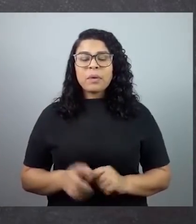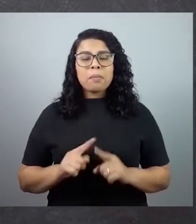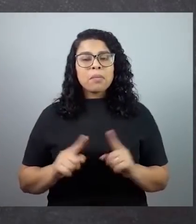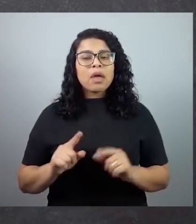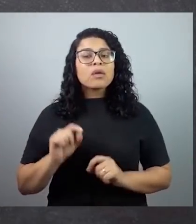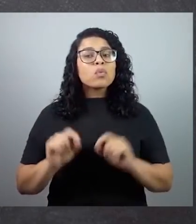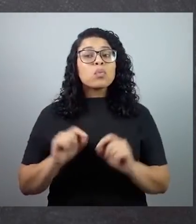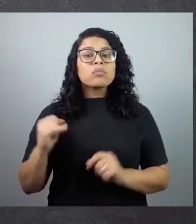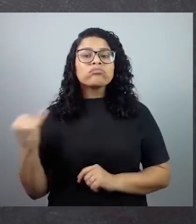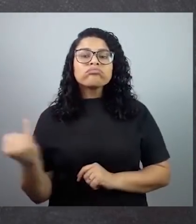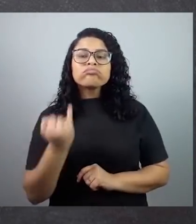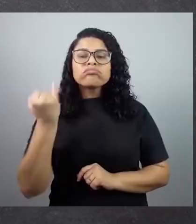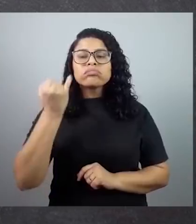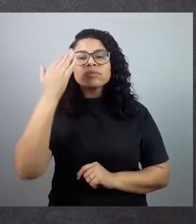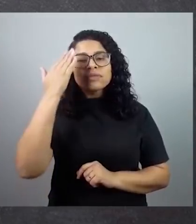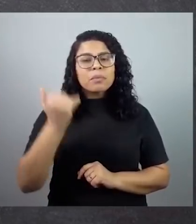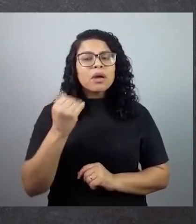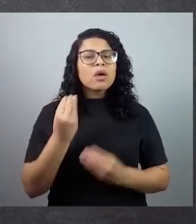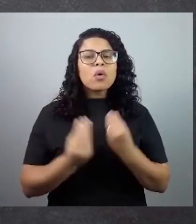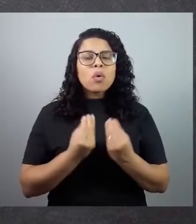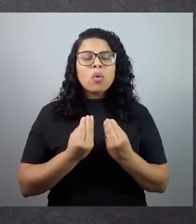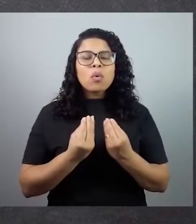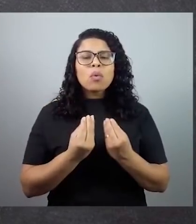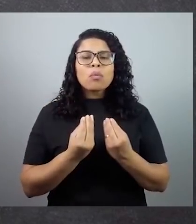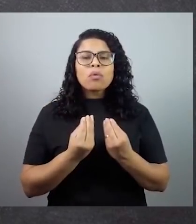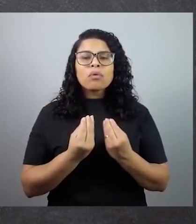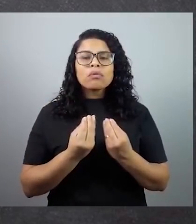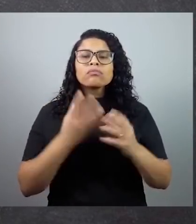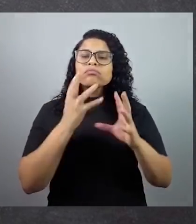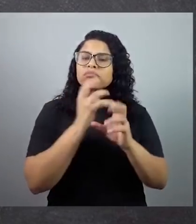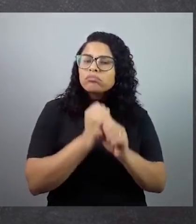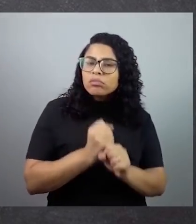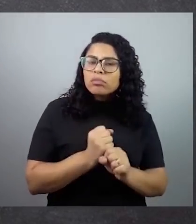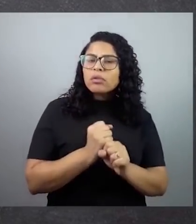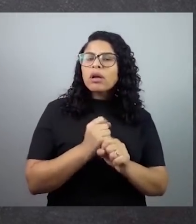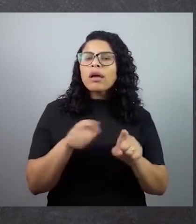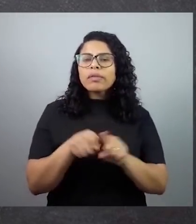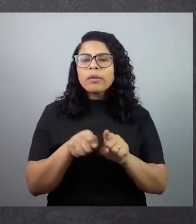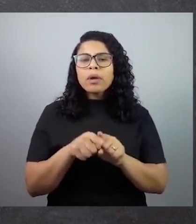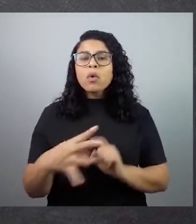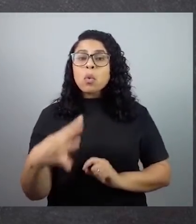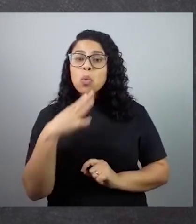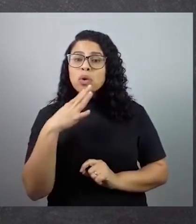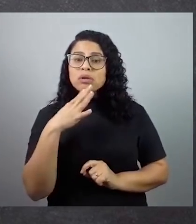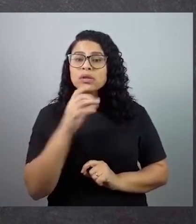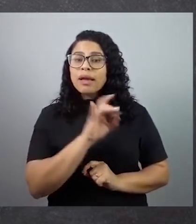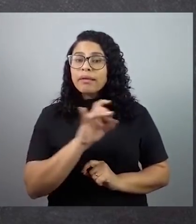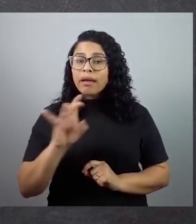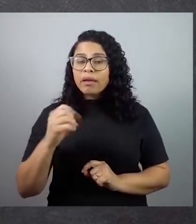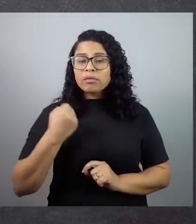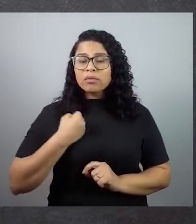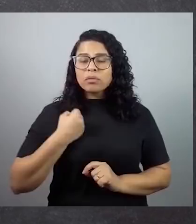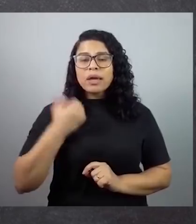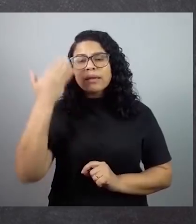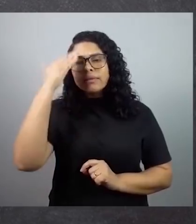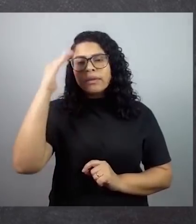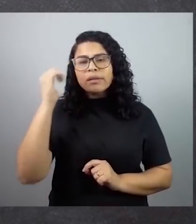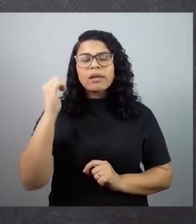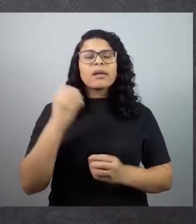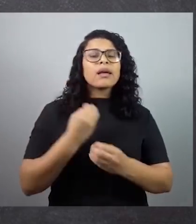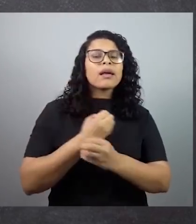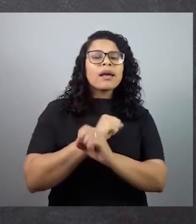o mais importante é nós sabermos trabalhar com esses números. E para isso nós precisamos entender um pouquinho